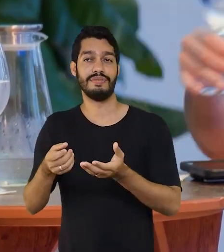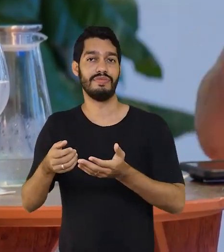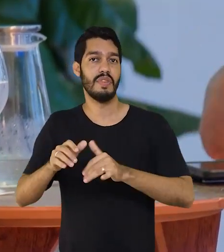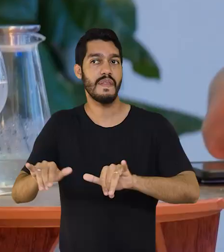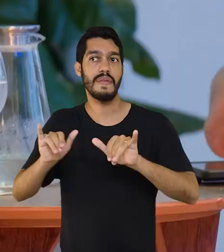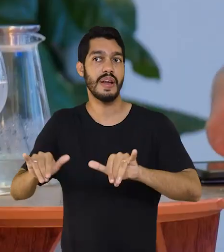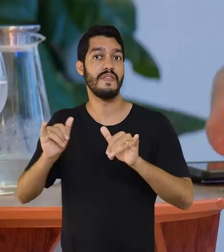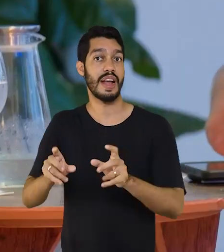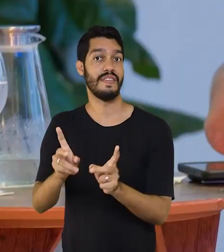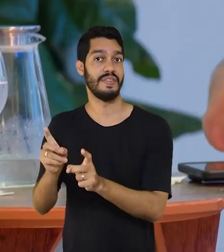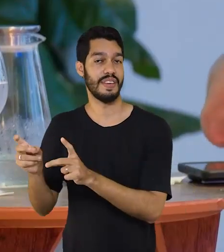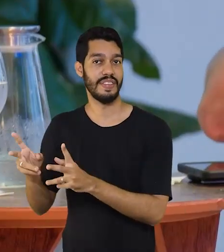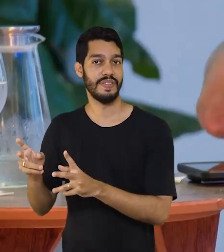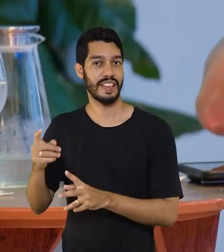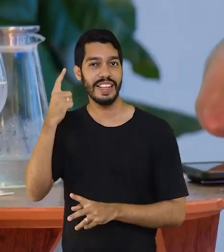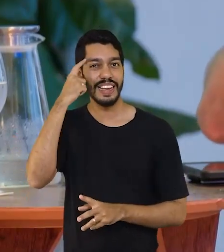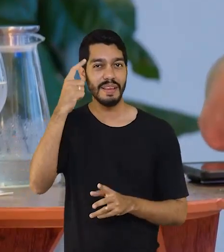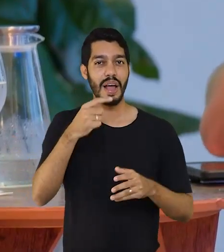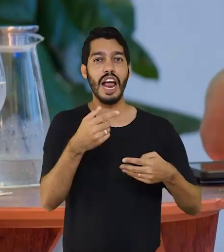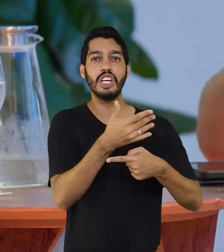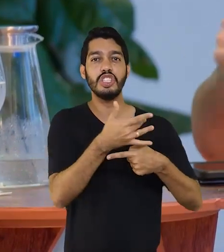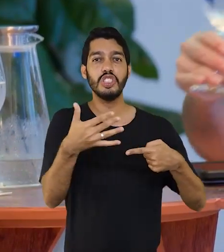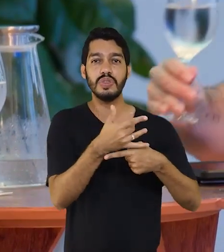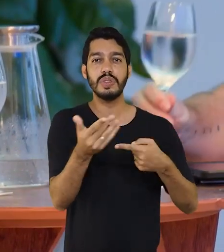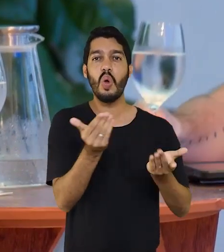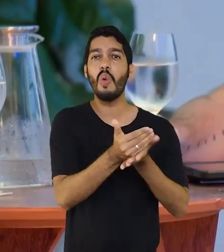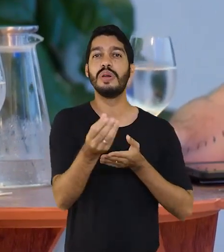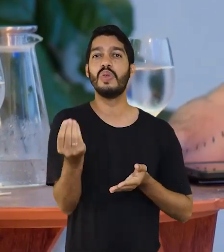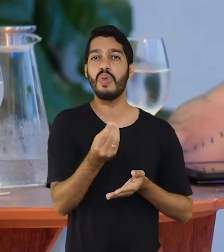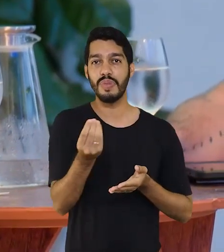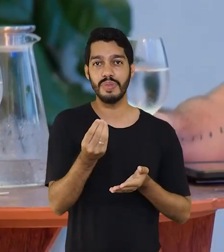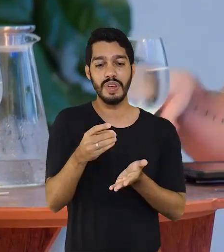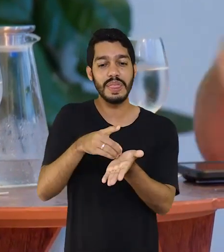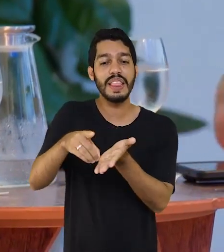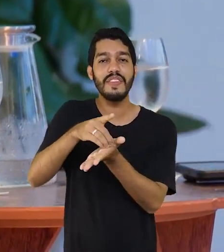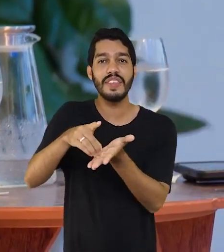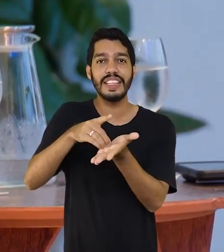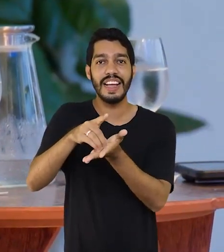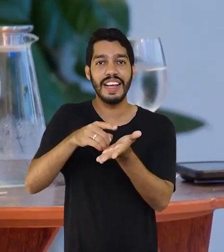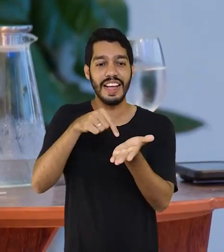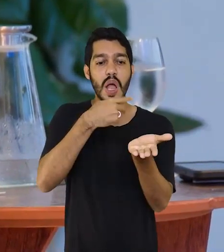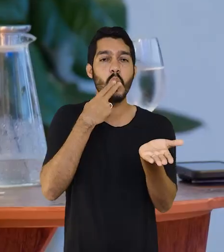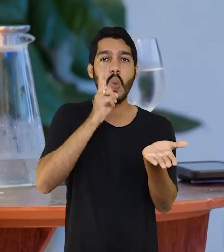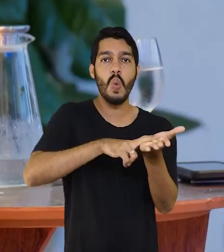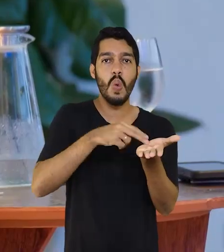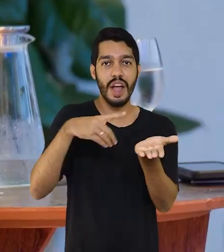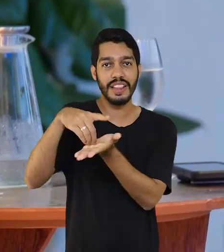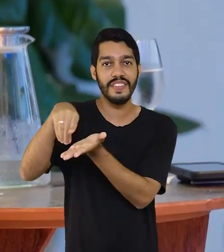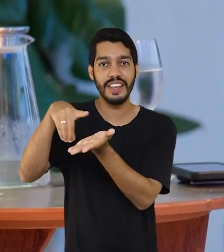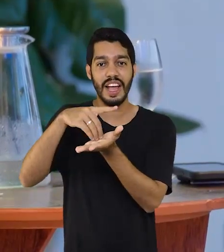DVD. Gente, vocês sabiam que a Netflix começou botando DVD no correio, né? Que vocês não eram nascidos, eu acho, mas assim,